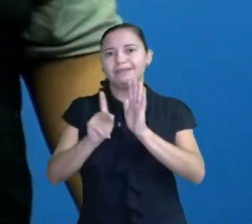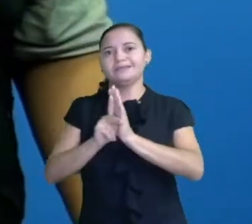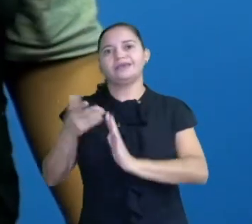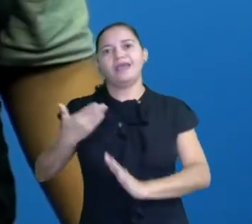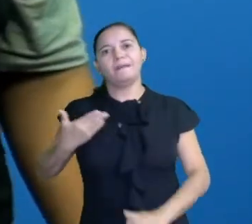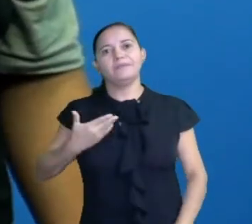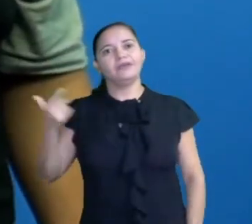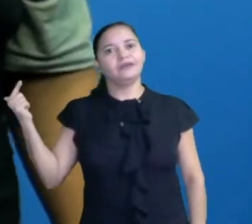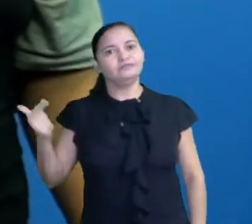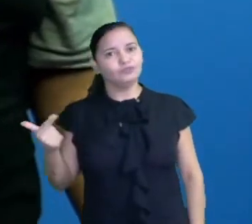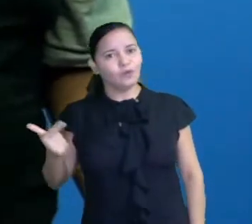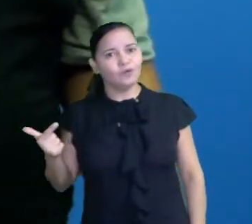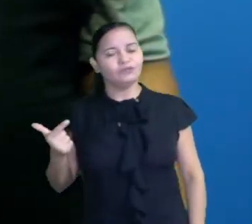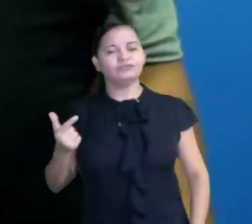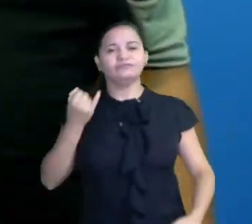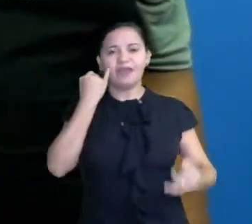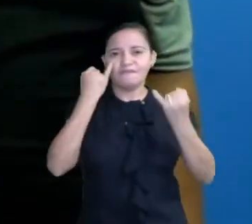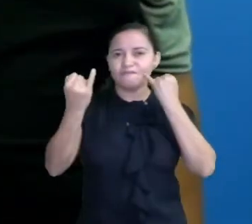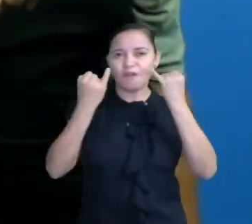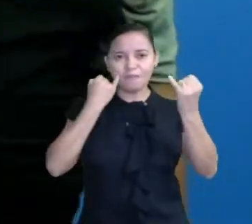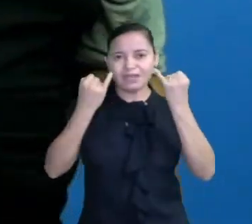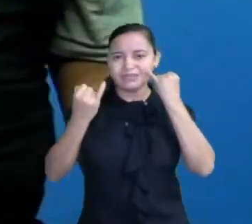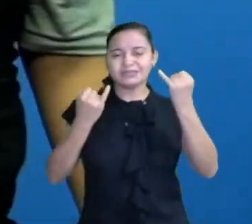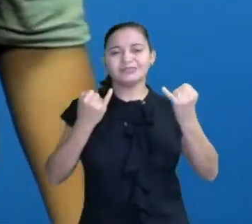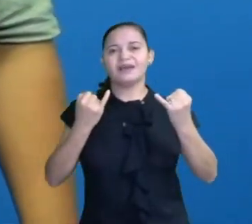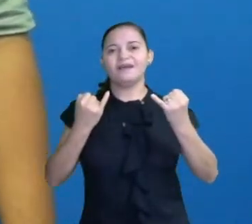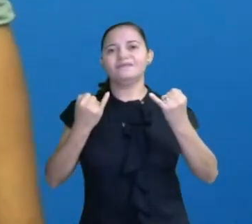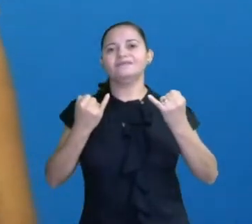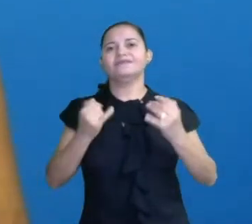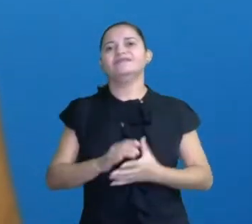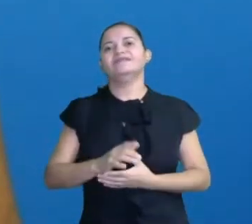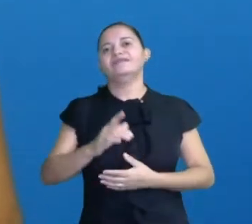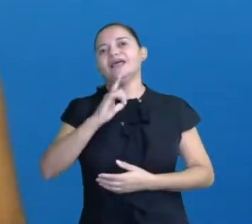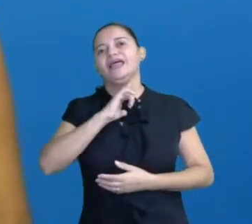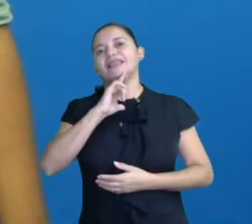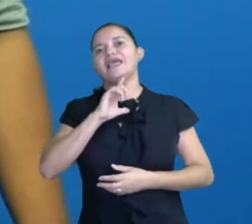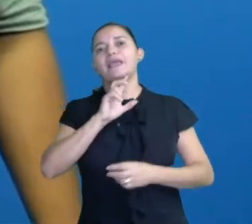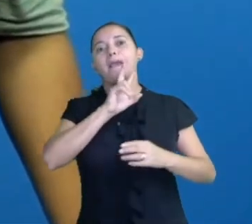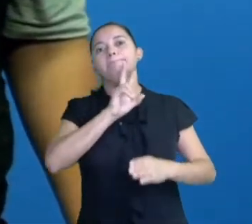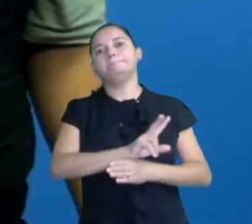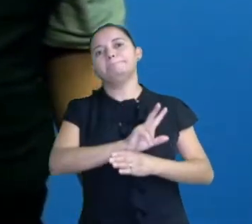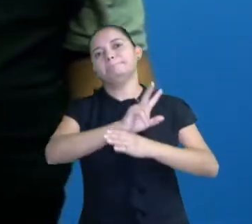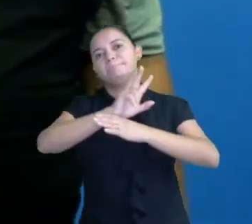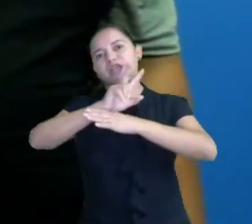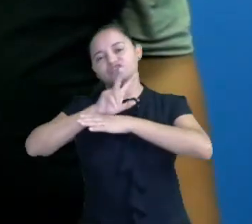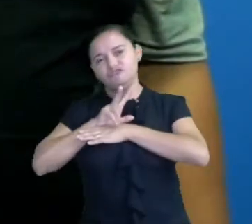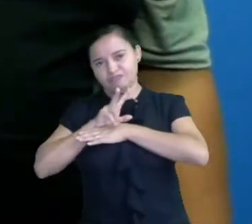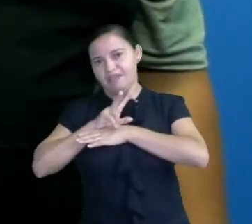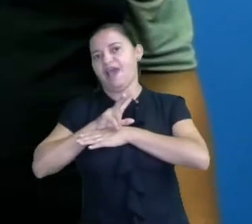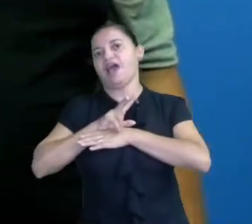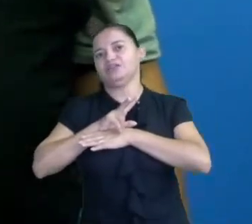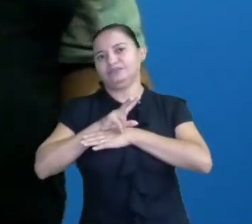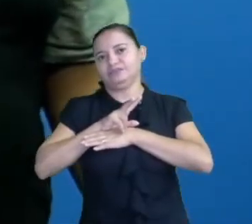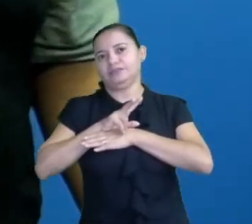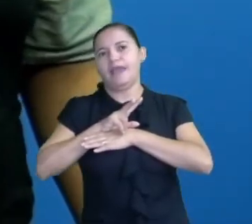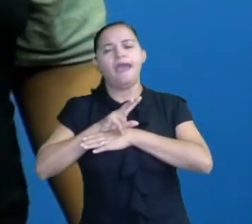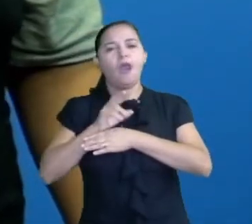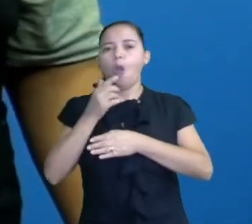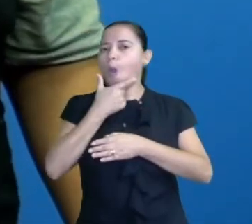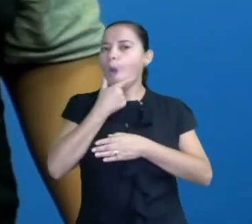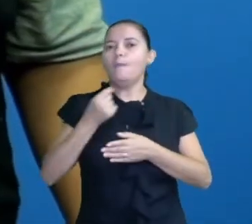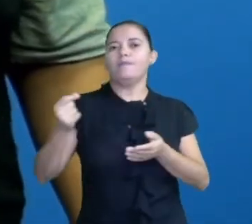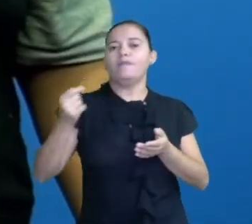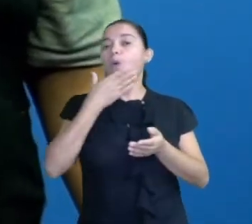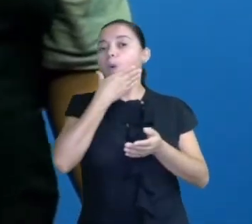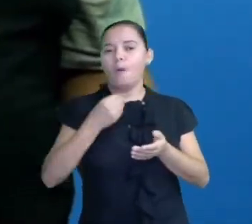implícita, que o CD está emprestado. O autor não precisou colocar no texto essas